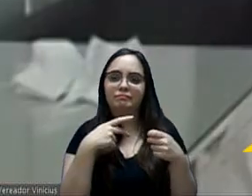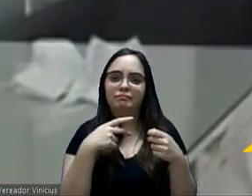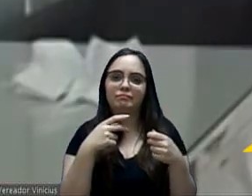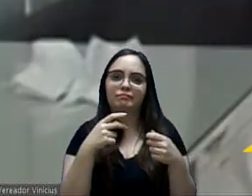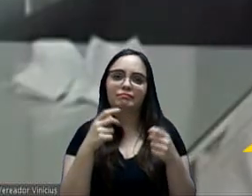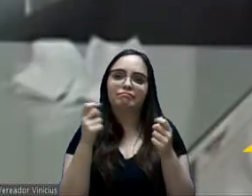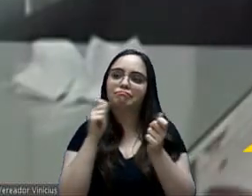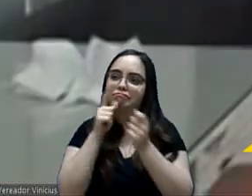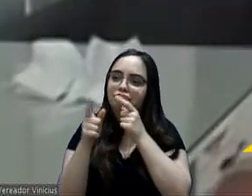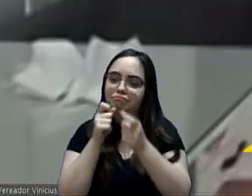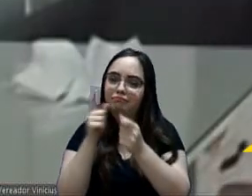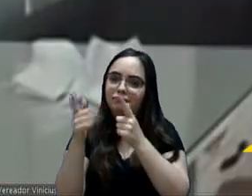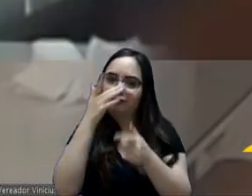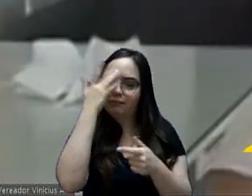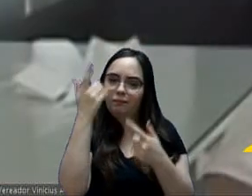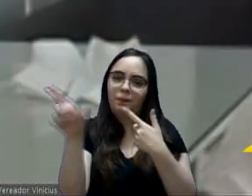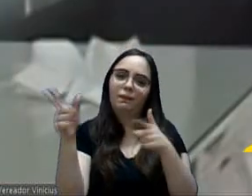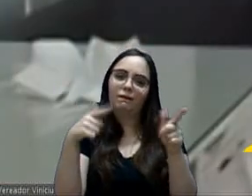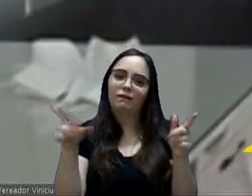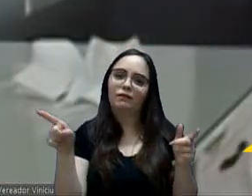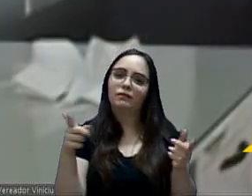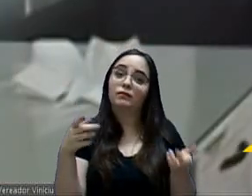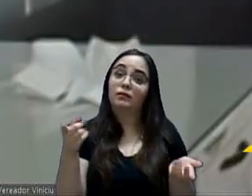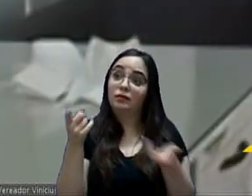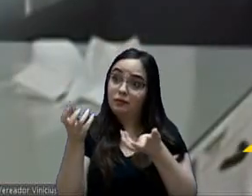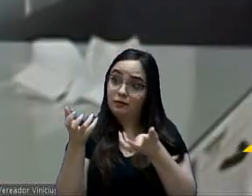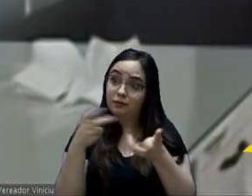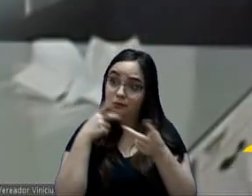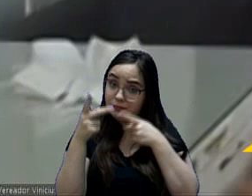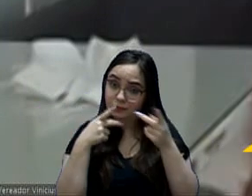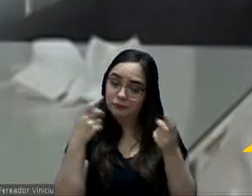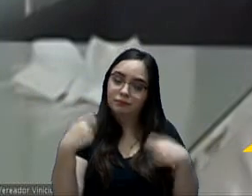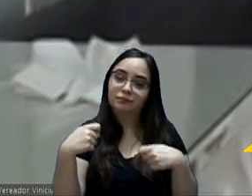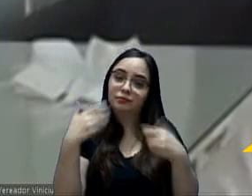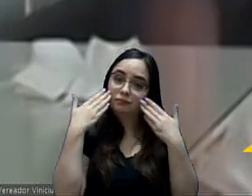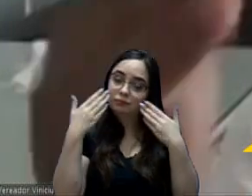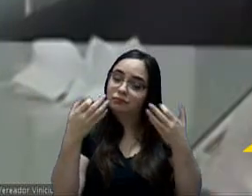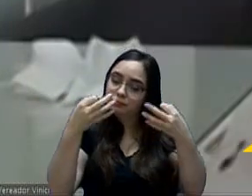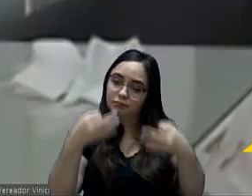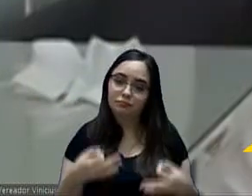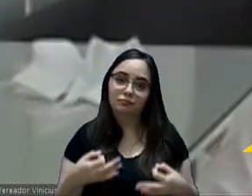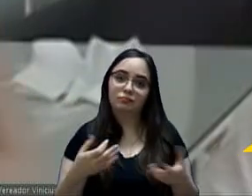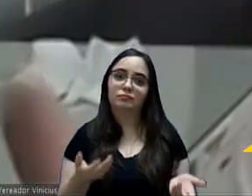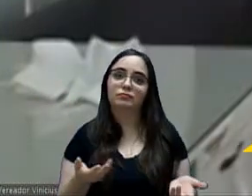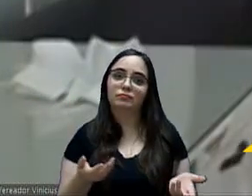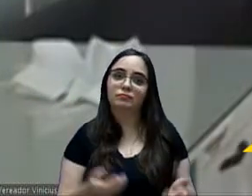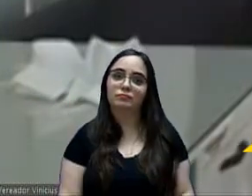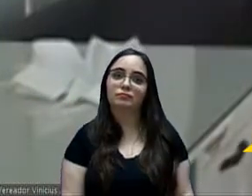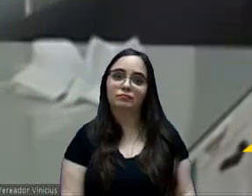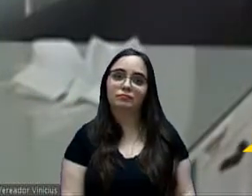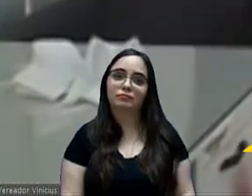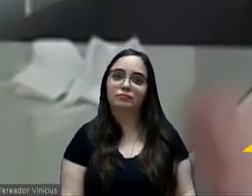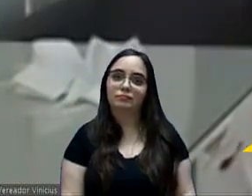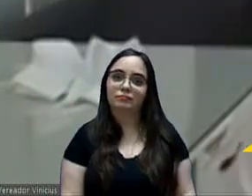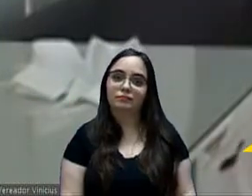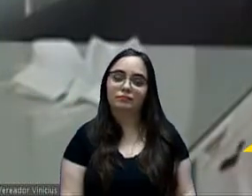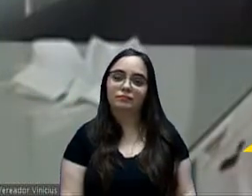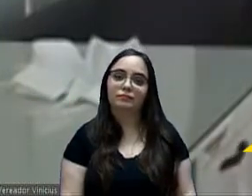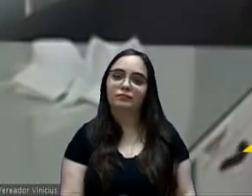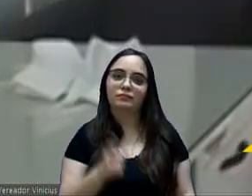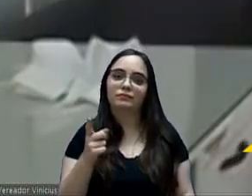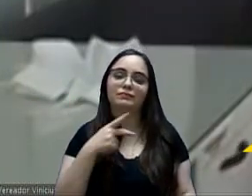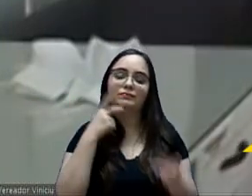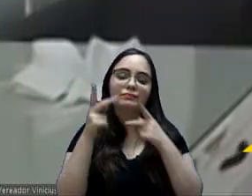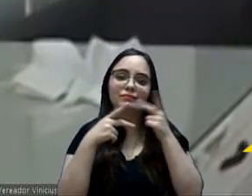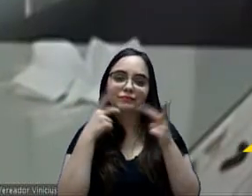outros. Deem um exemplo antes de querer falar dos outros. Querem falar alguma coisa? Sejam coerentes com atitudes. Não fiquem fazendo